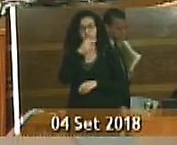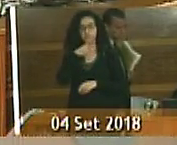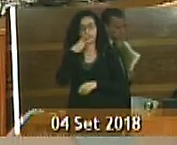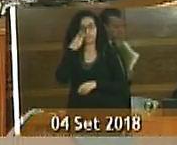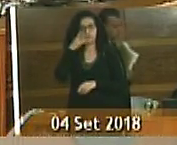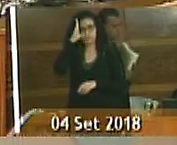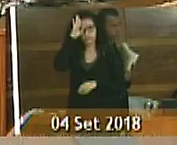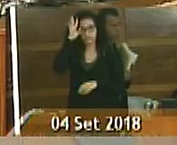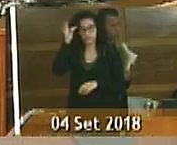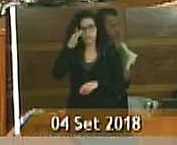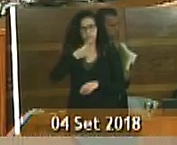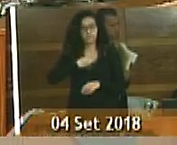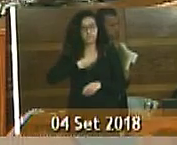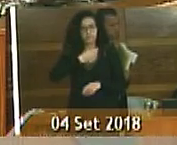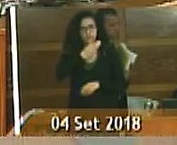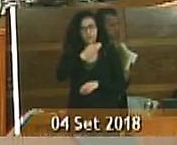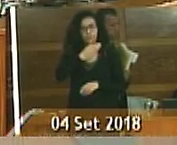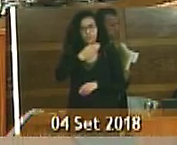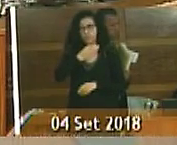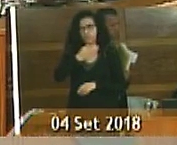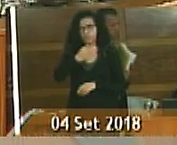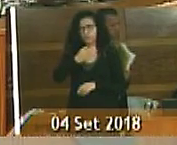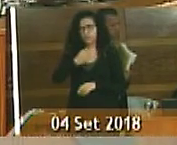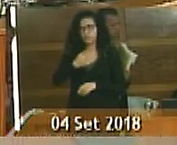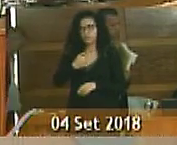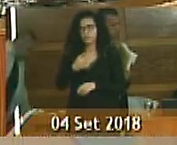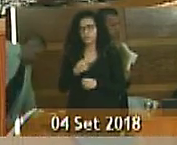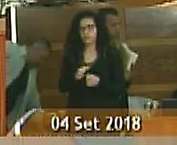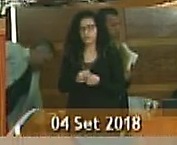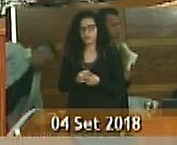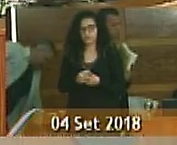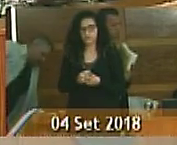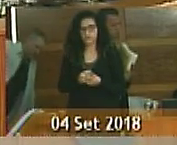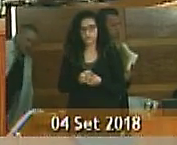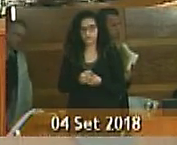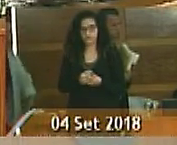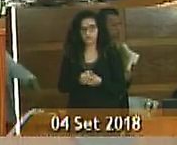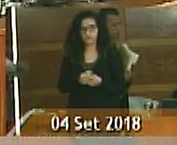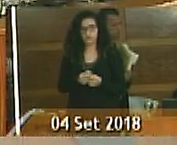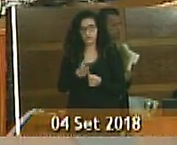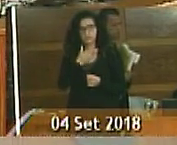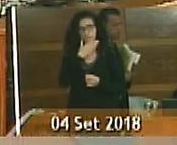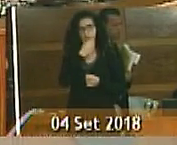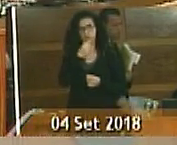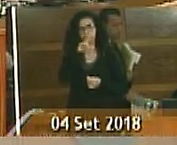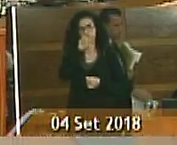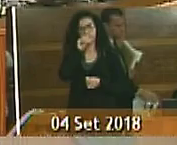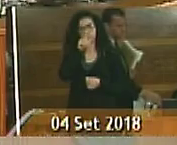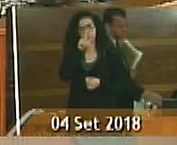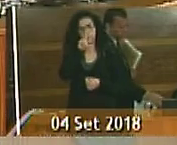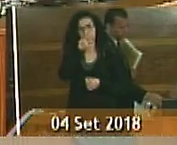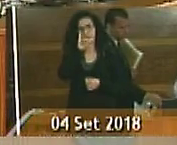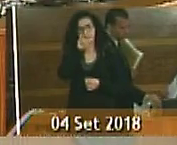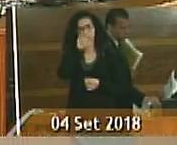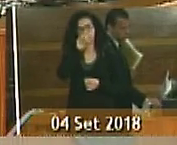Sargento Timóteo, concedendo a medalha honorífica mérito Lopes Trovão ao doutor Rodrigo de Araújo